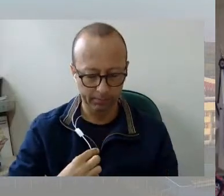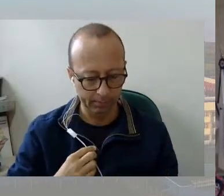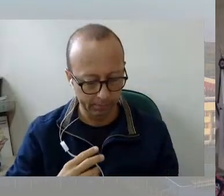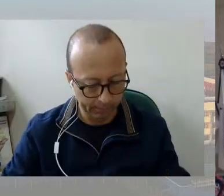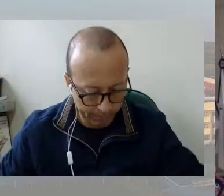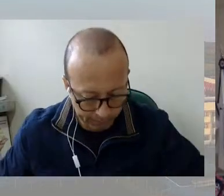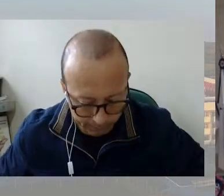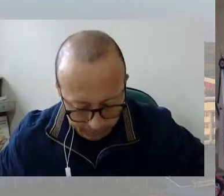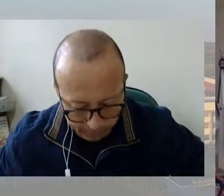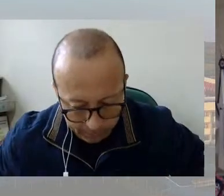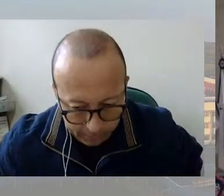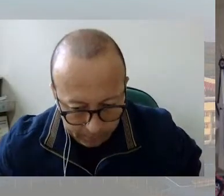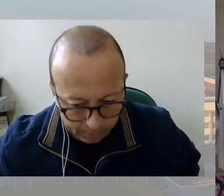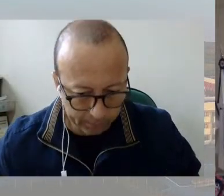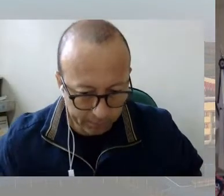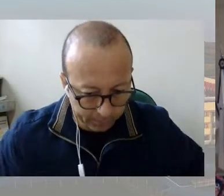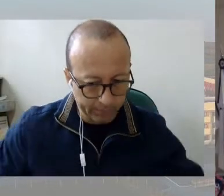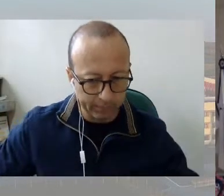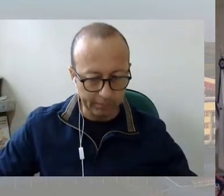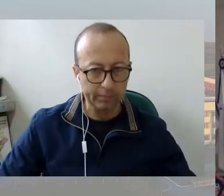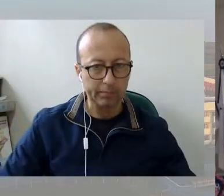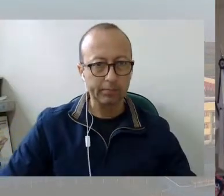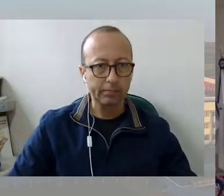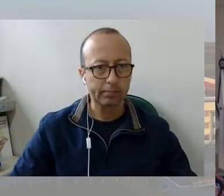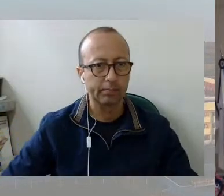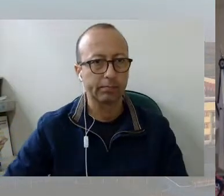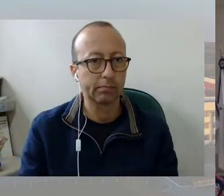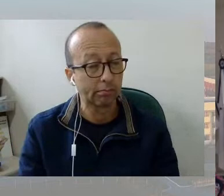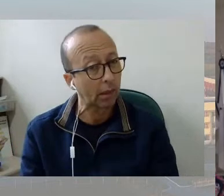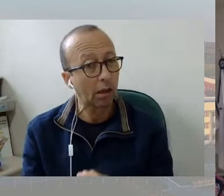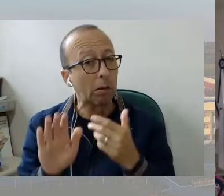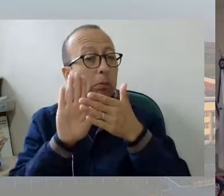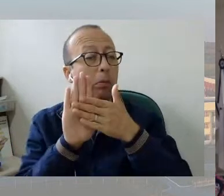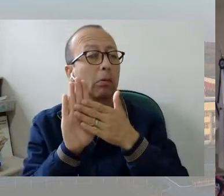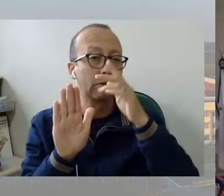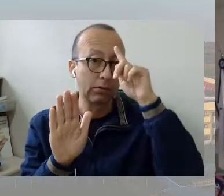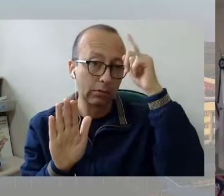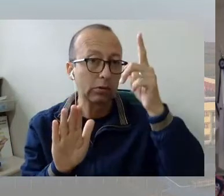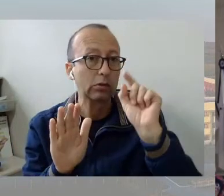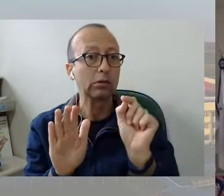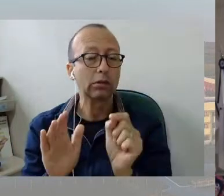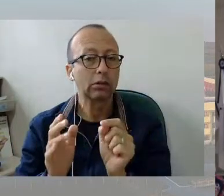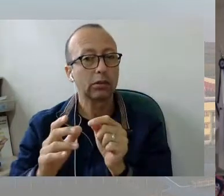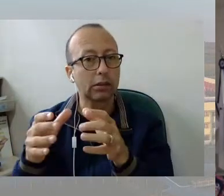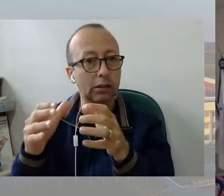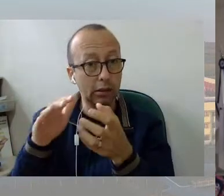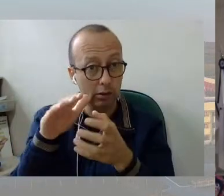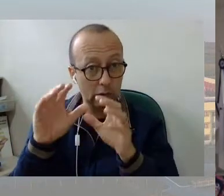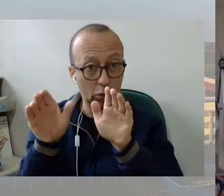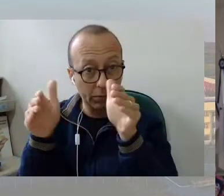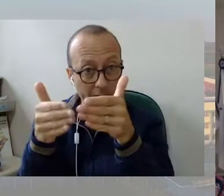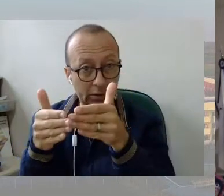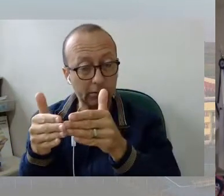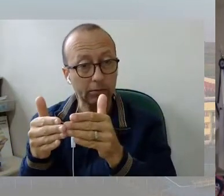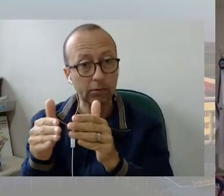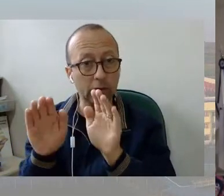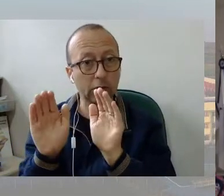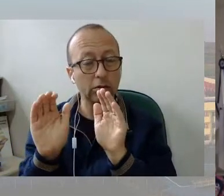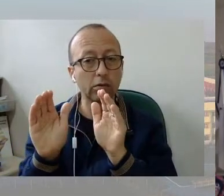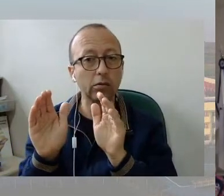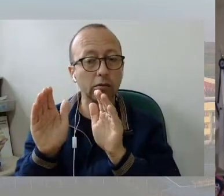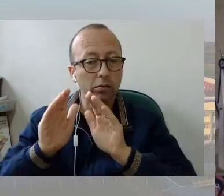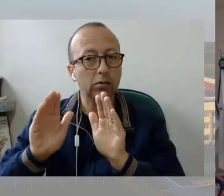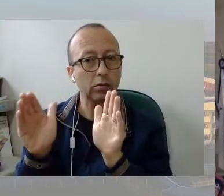comissão organizadora tivesse um membro de cada unidade, que na comissão científica estivesse os representantes das